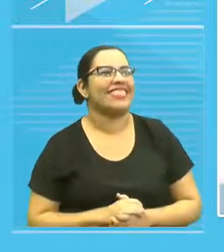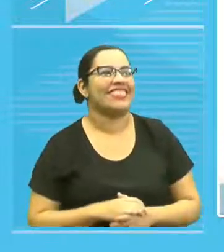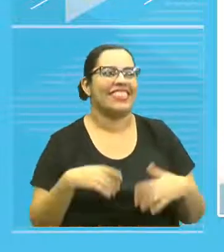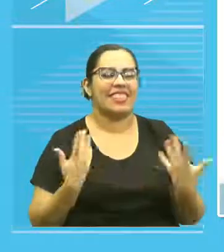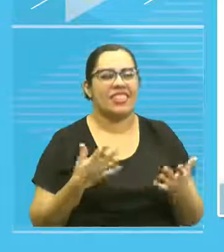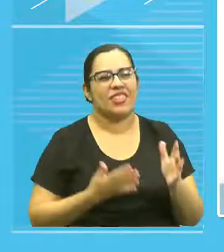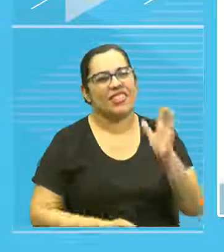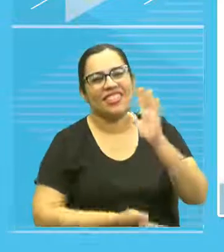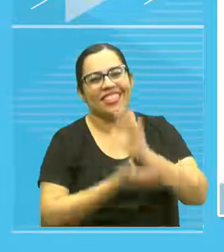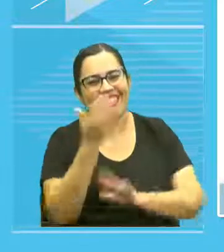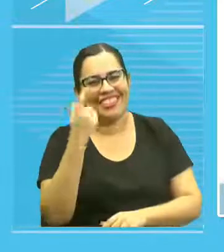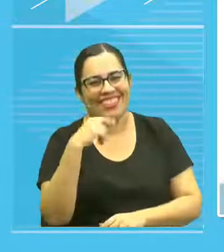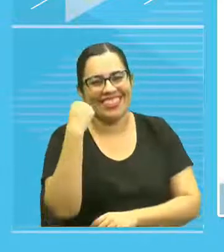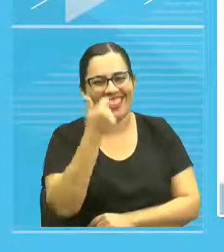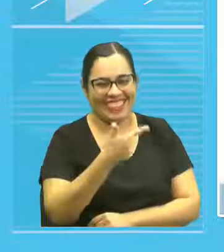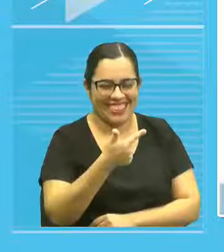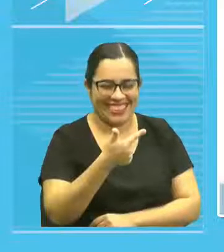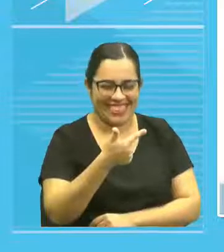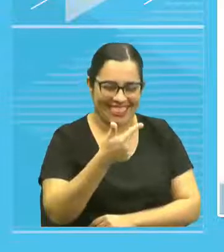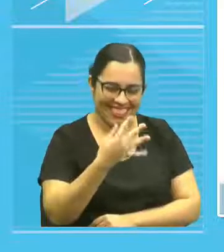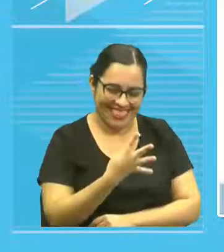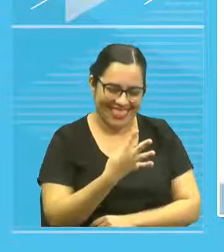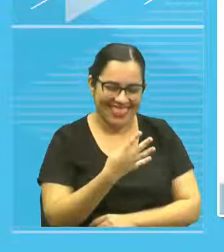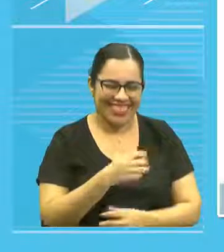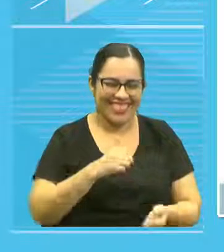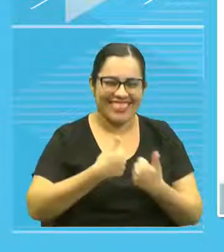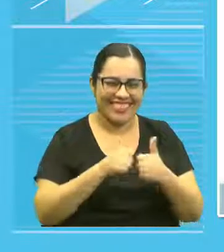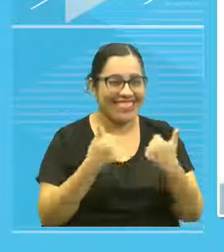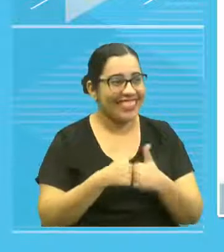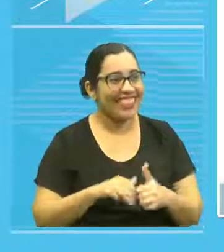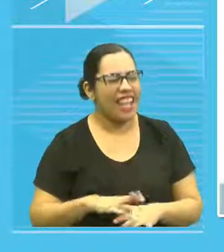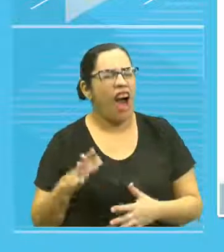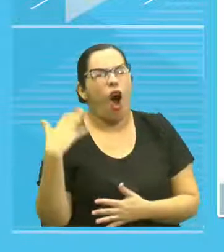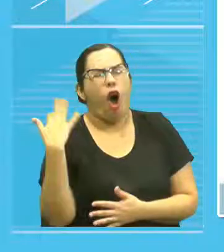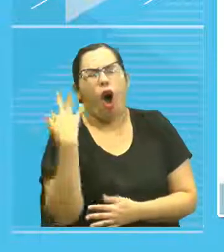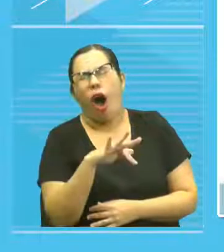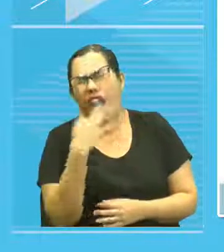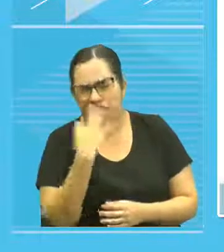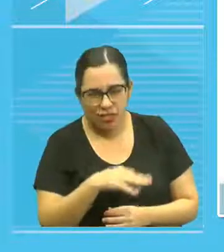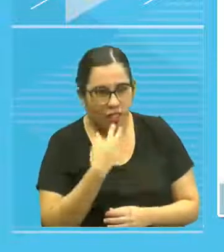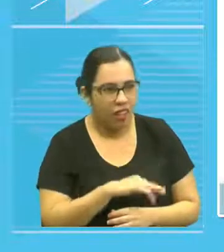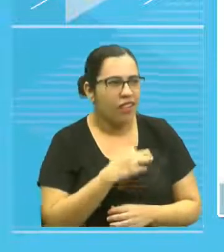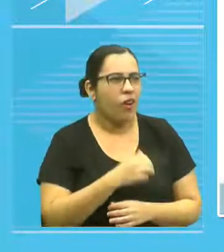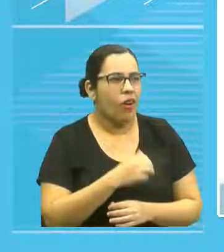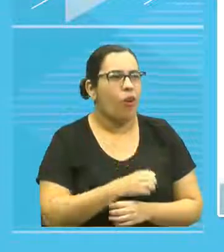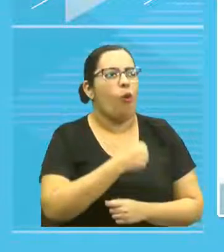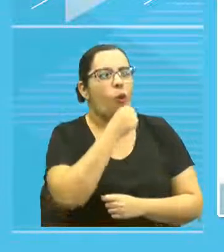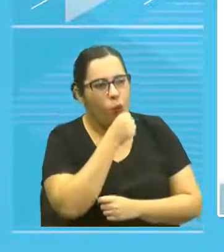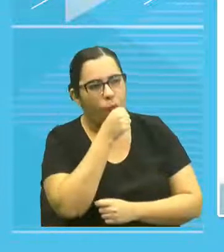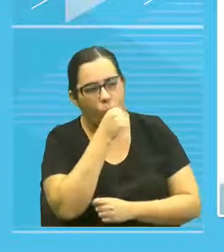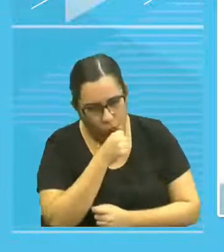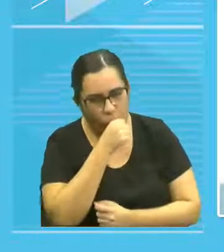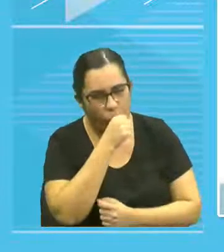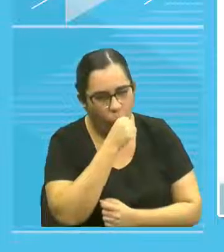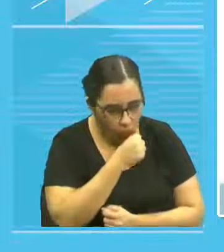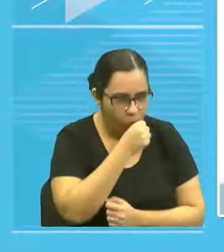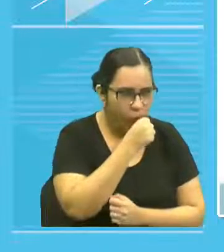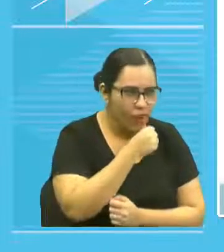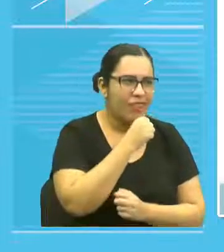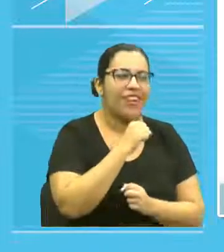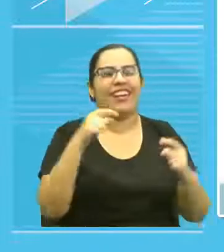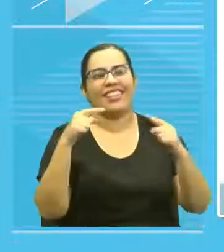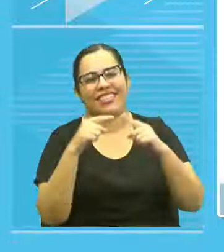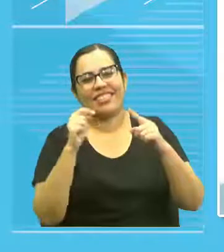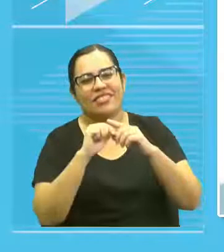na viagem de 14 horas dentro do ônibus ai grito de dor coffees onde aí com